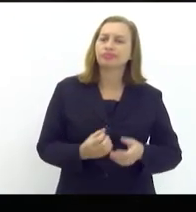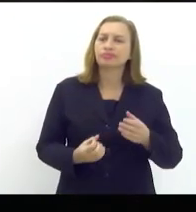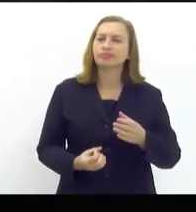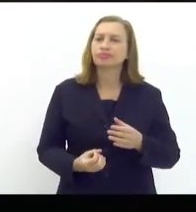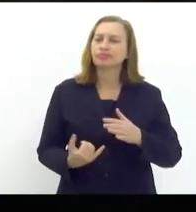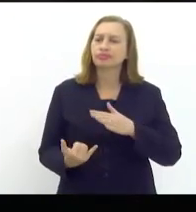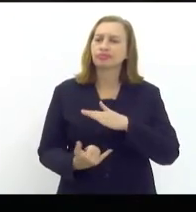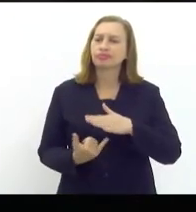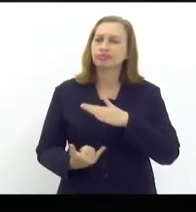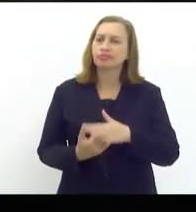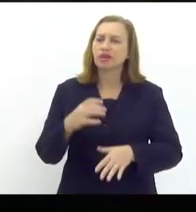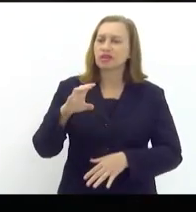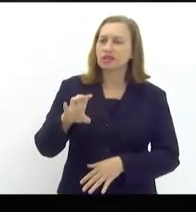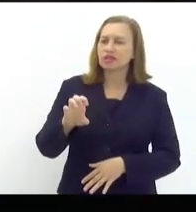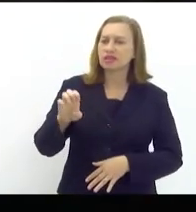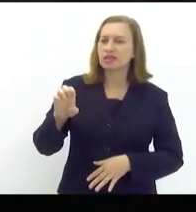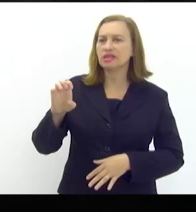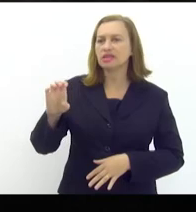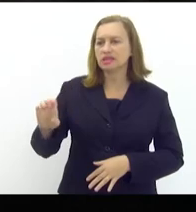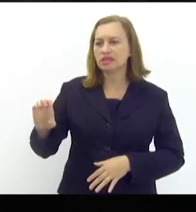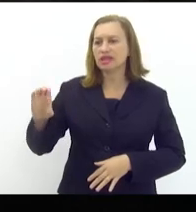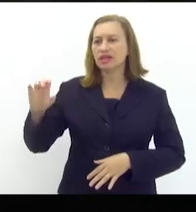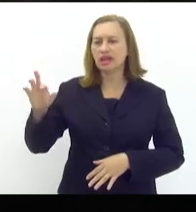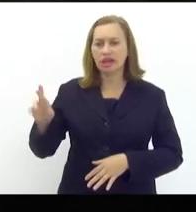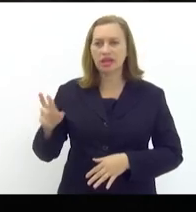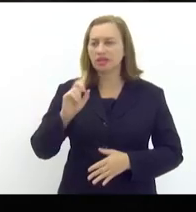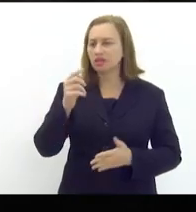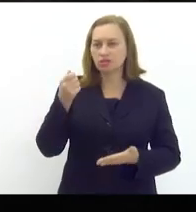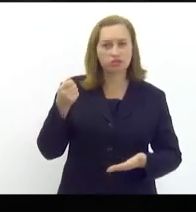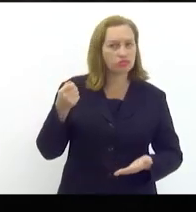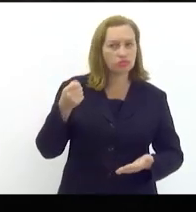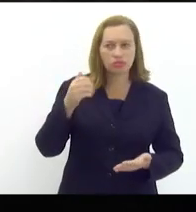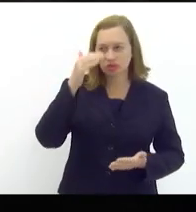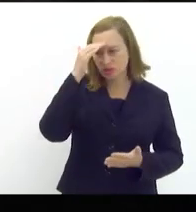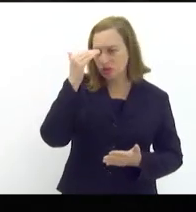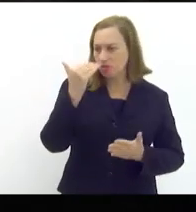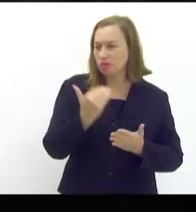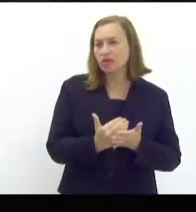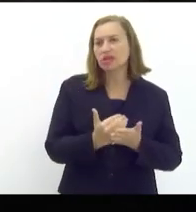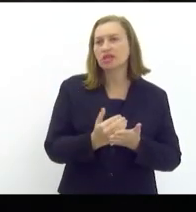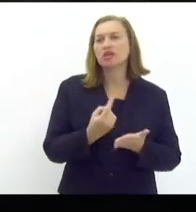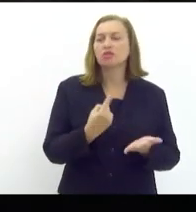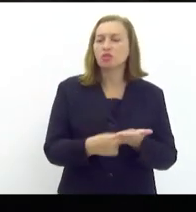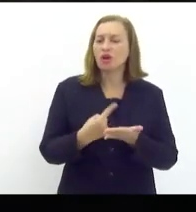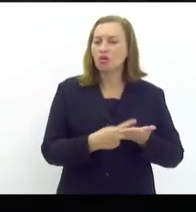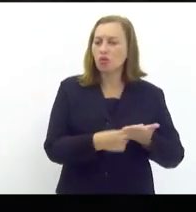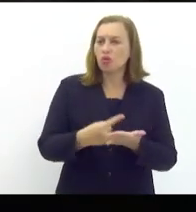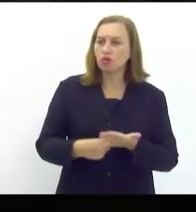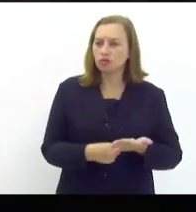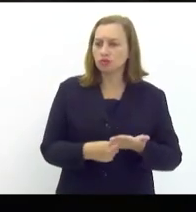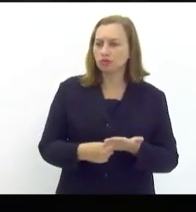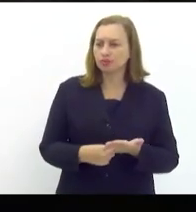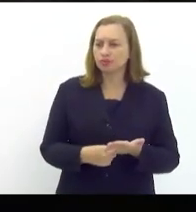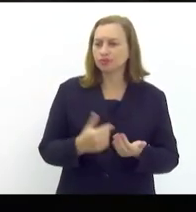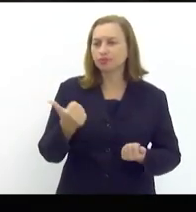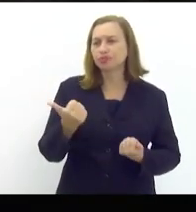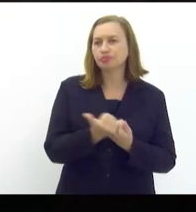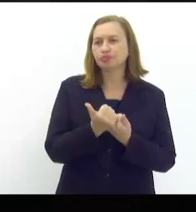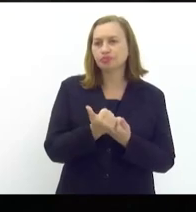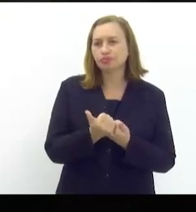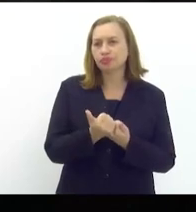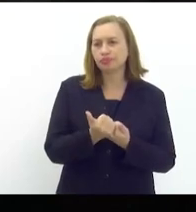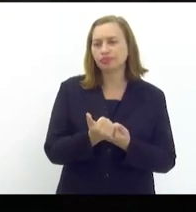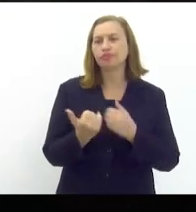descumprindo reiteradamente as condições do acordo de cooperação técnica firmado